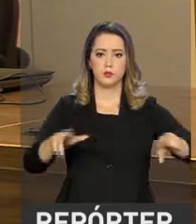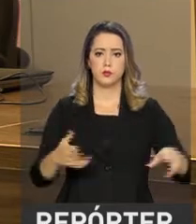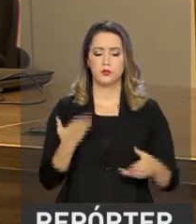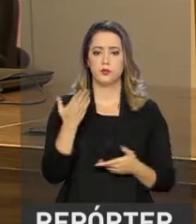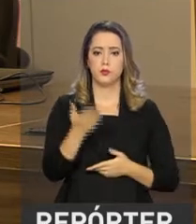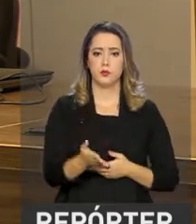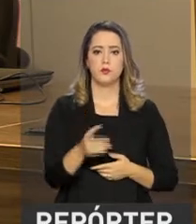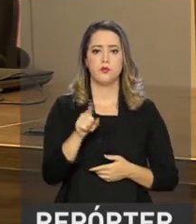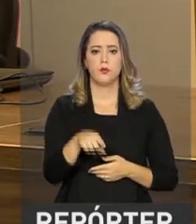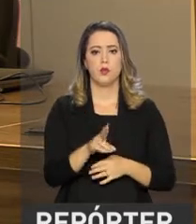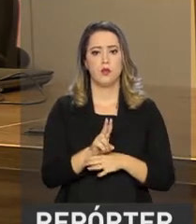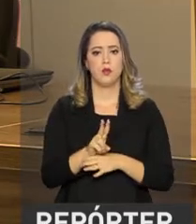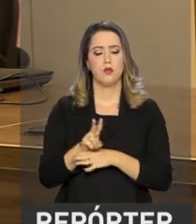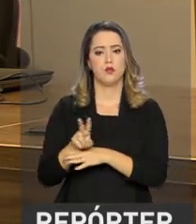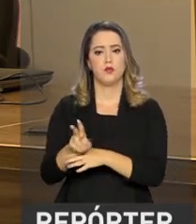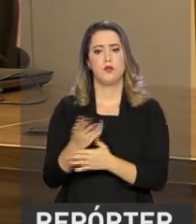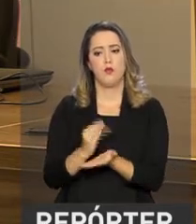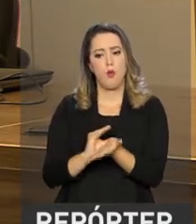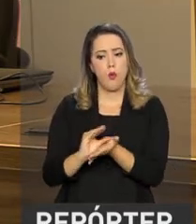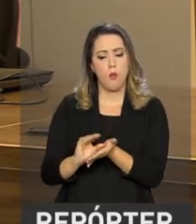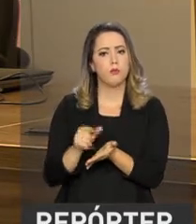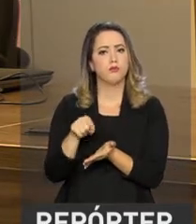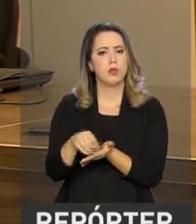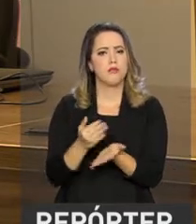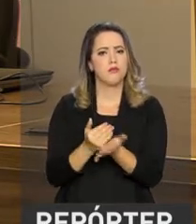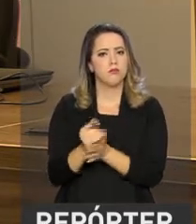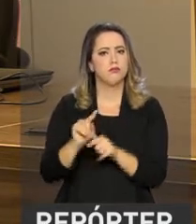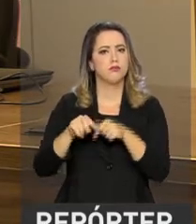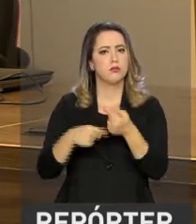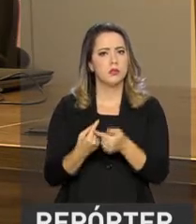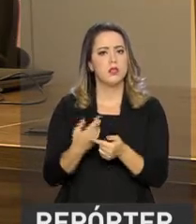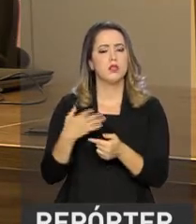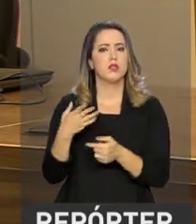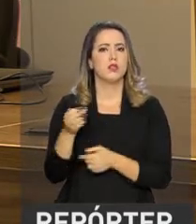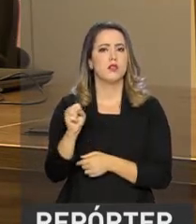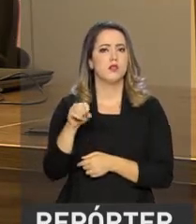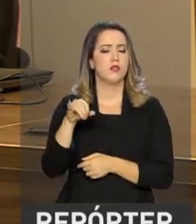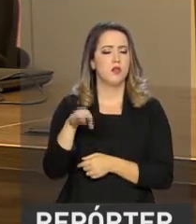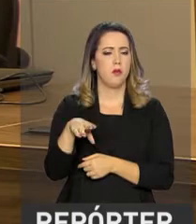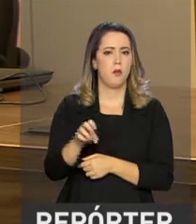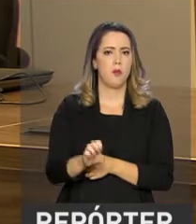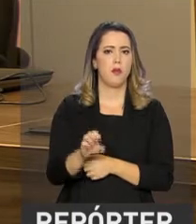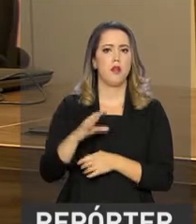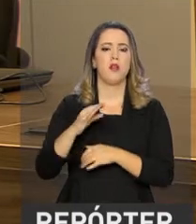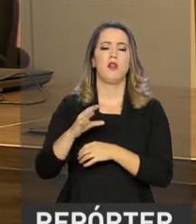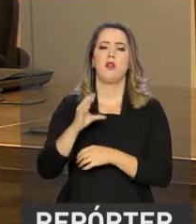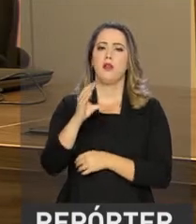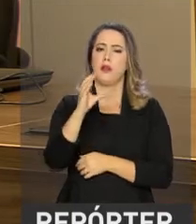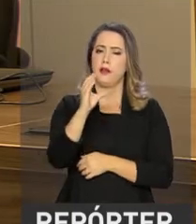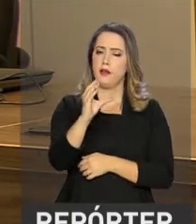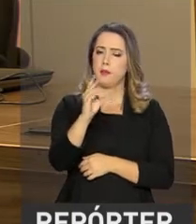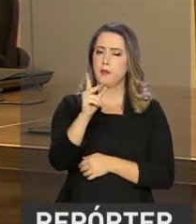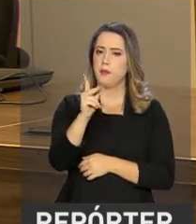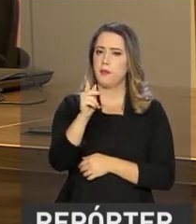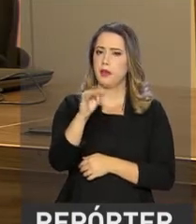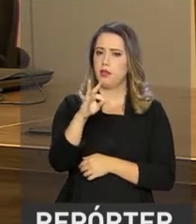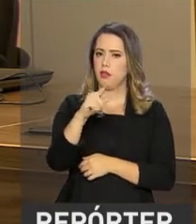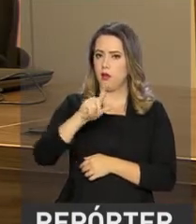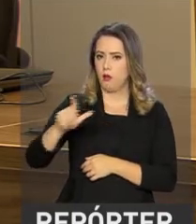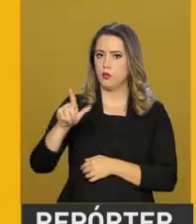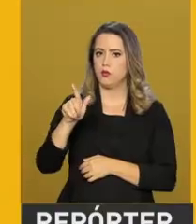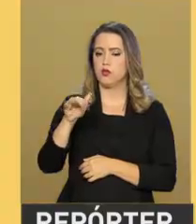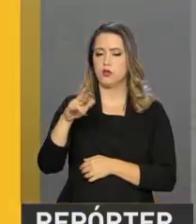vai ser desde investimento fixo ao investimento semifixo a capital de giro entre outros